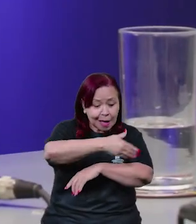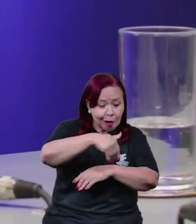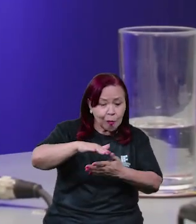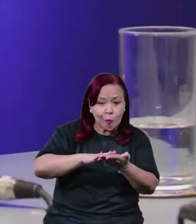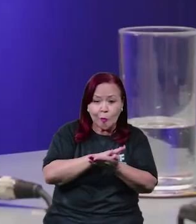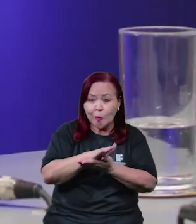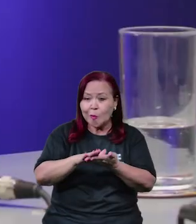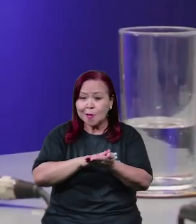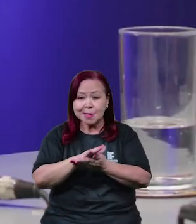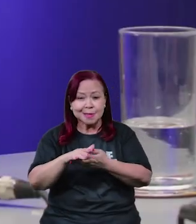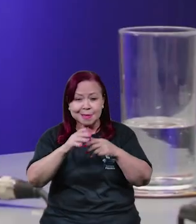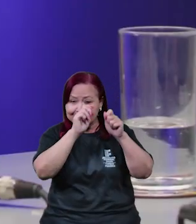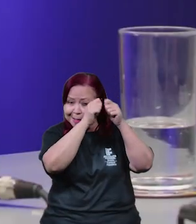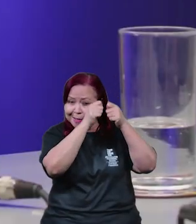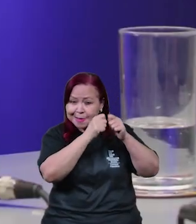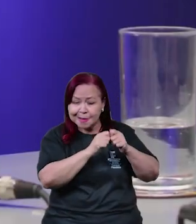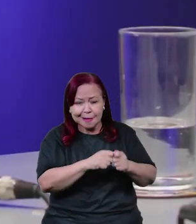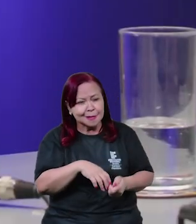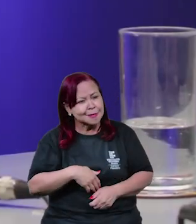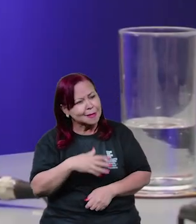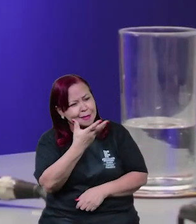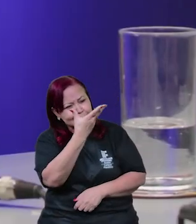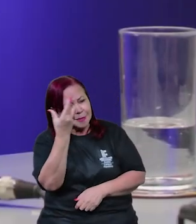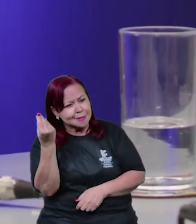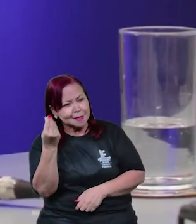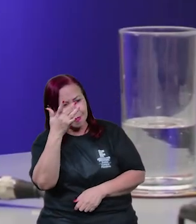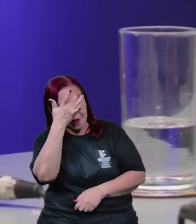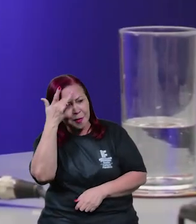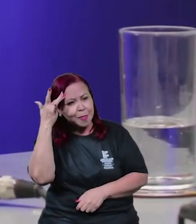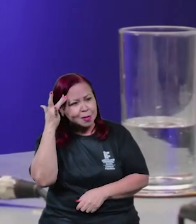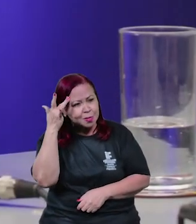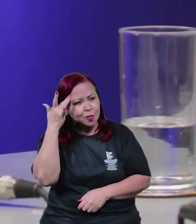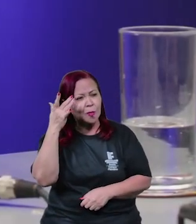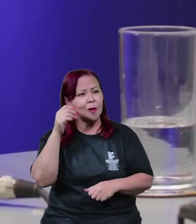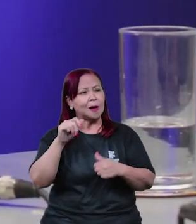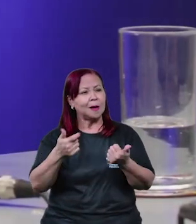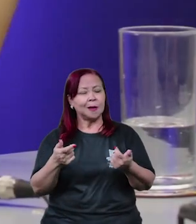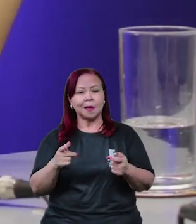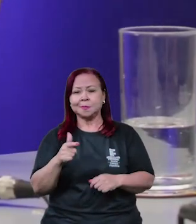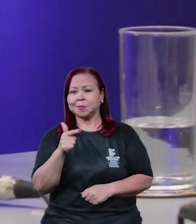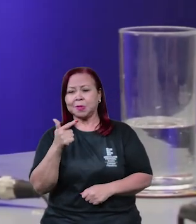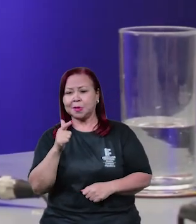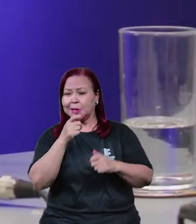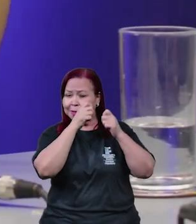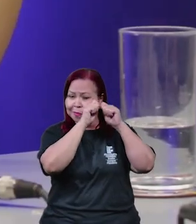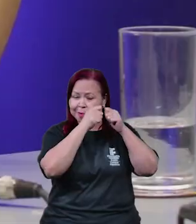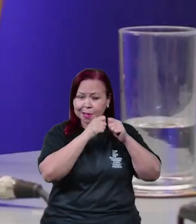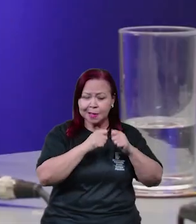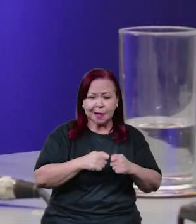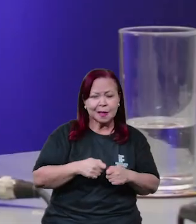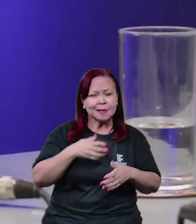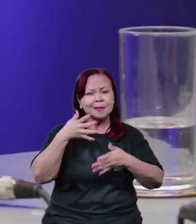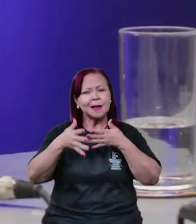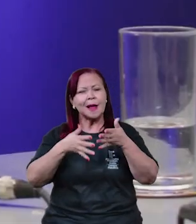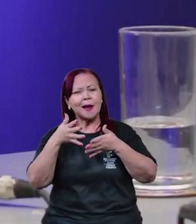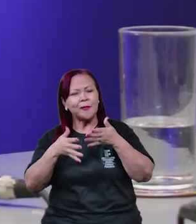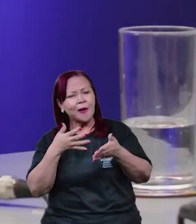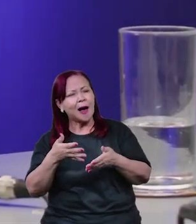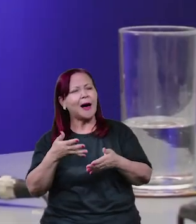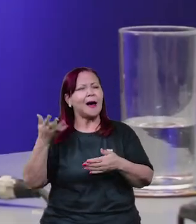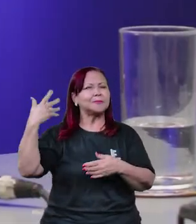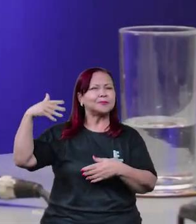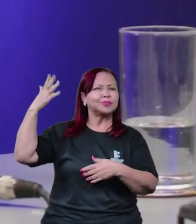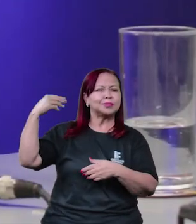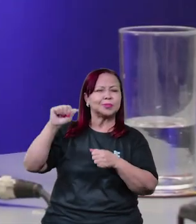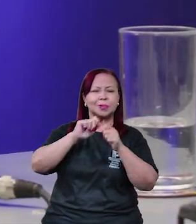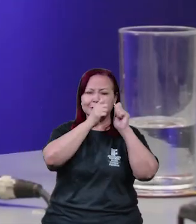não lembro de você. Que Aham. trança que a gente fez? Ela, ai, eu fiz uma trança rosa com ponta verde, não sei o que. Eu, menina, não lembro,